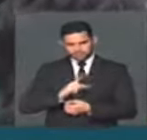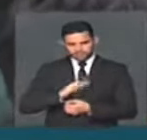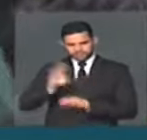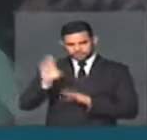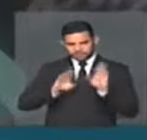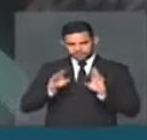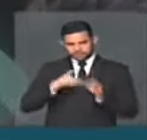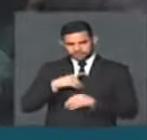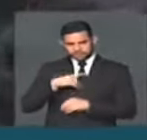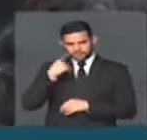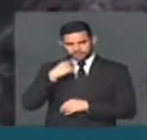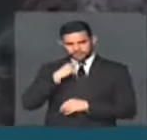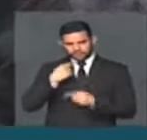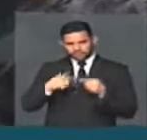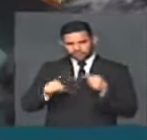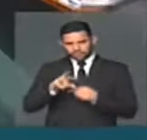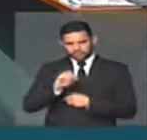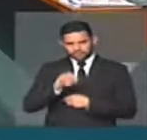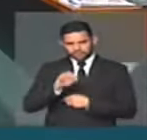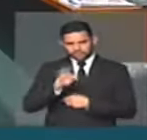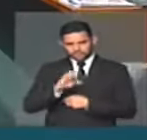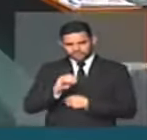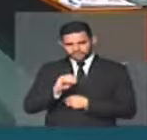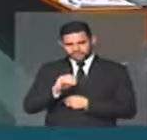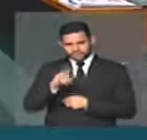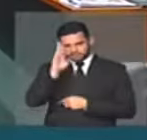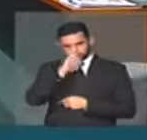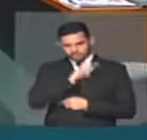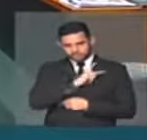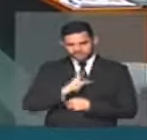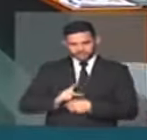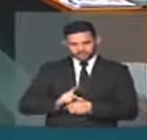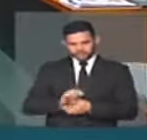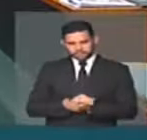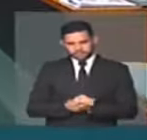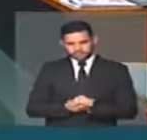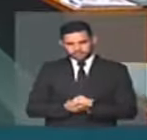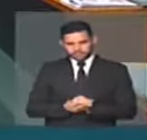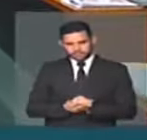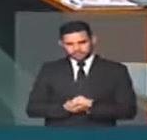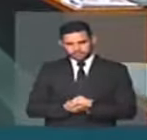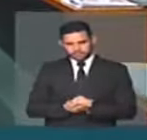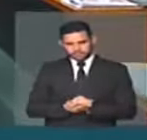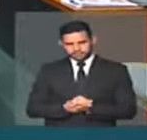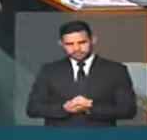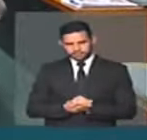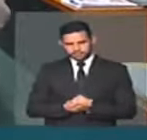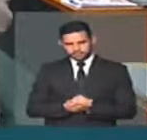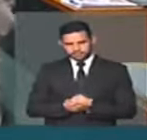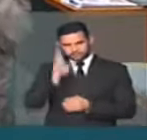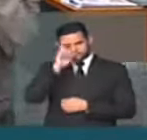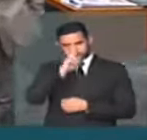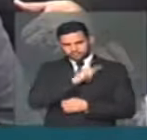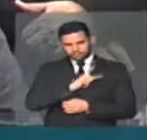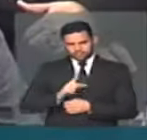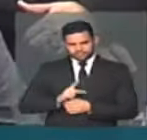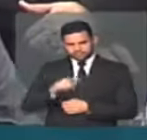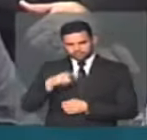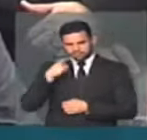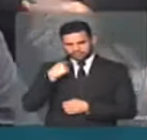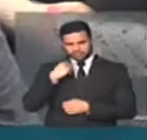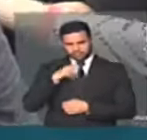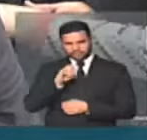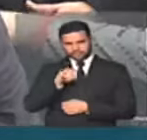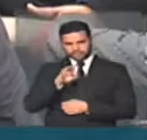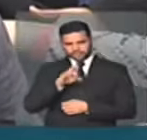Para falar contra o deputado Ronaldo Fonseca. Presidente, eu escrevi aqui, senhor presidente. Presidente. Deputado Ronaldo Fonseca. Deputado